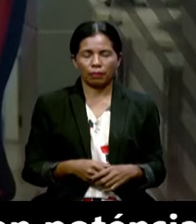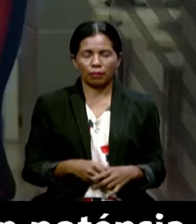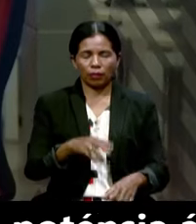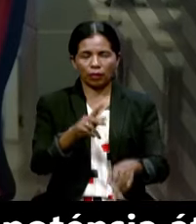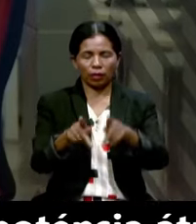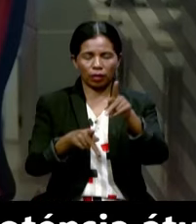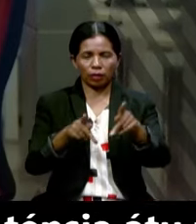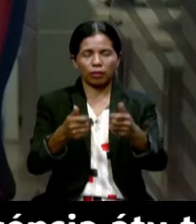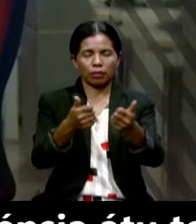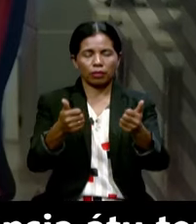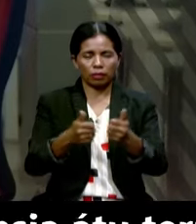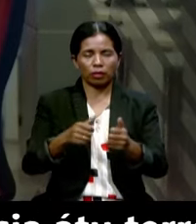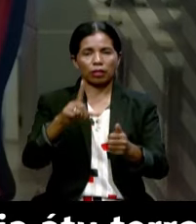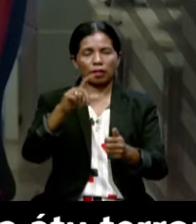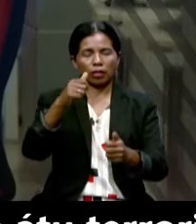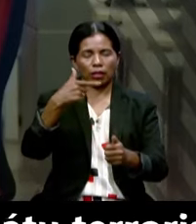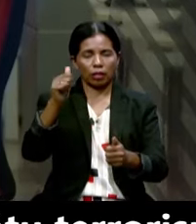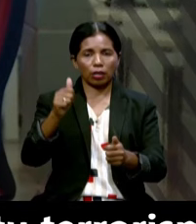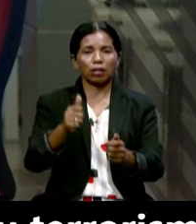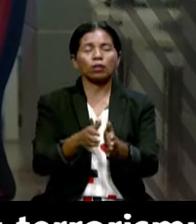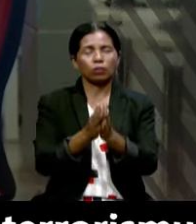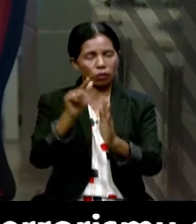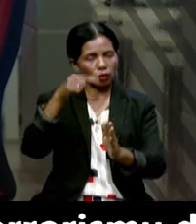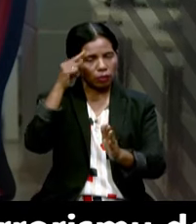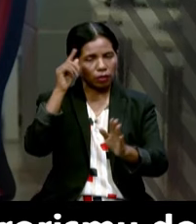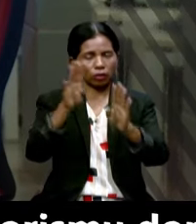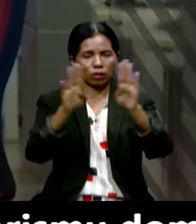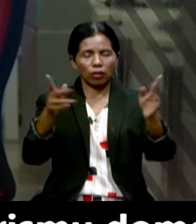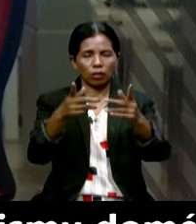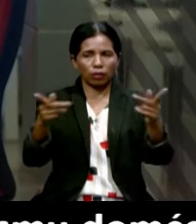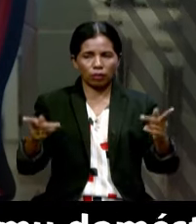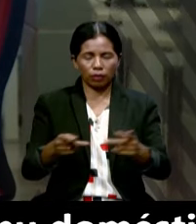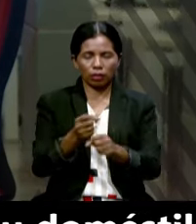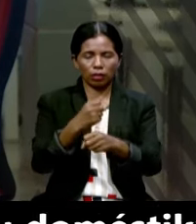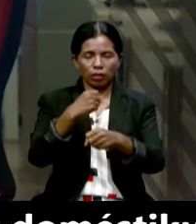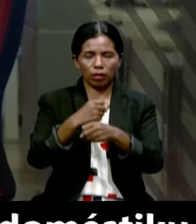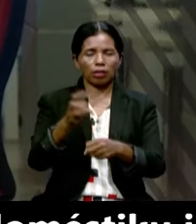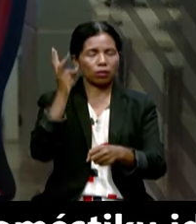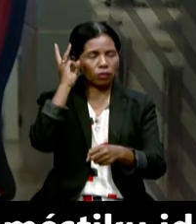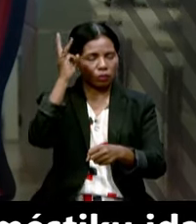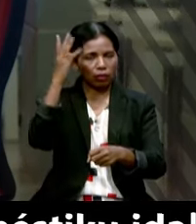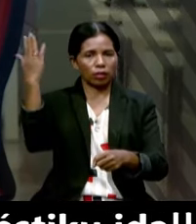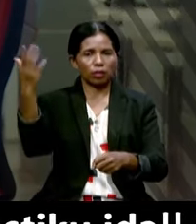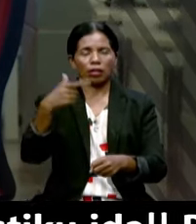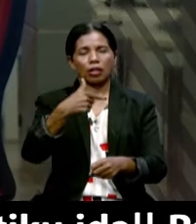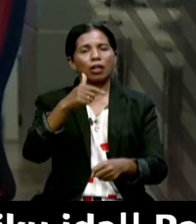comunidade na autoridade local Laga, cujo governo autoritativo faz em produção tua aguardente e a Laga.